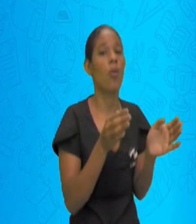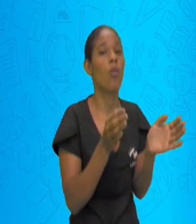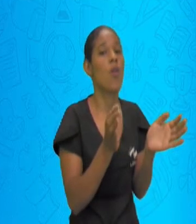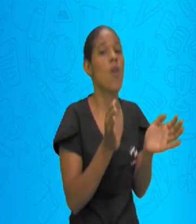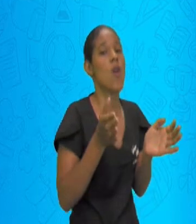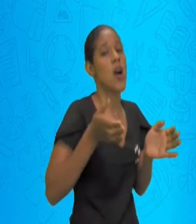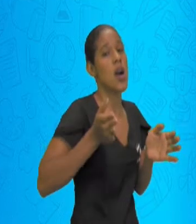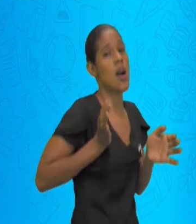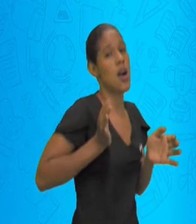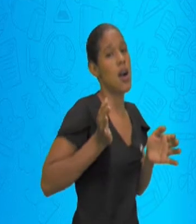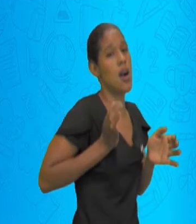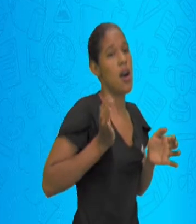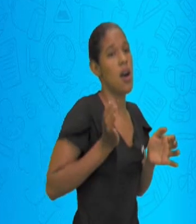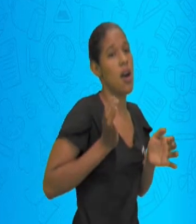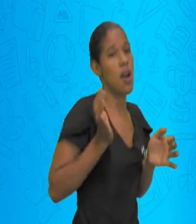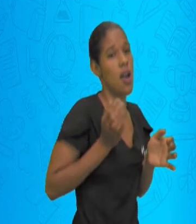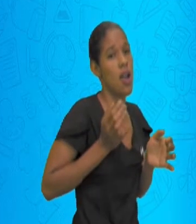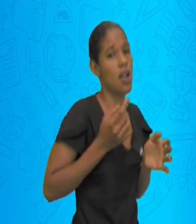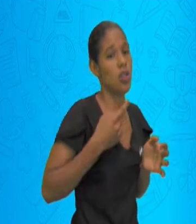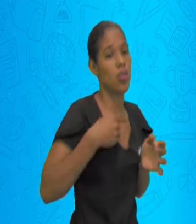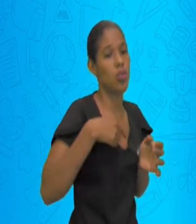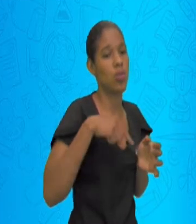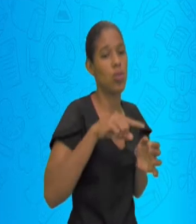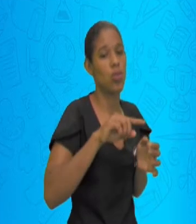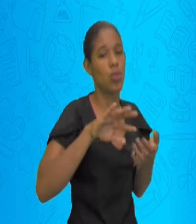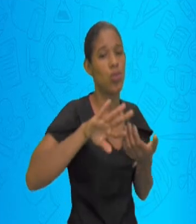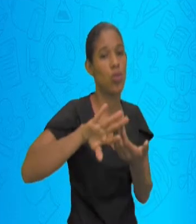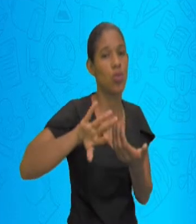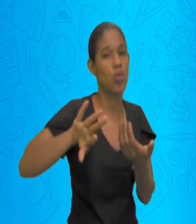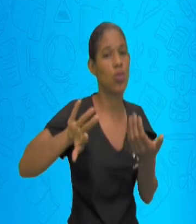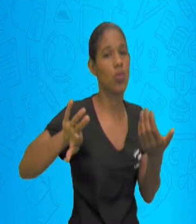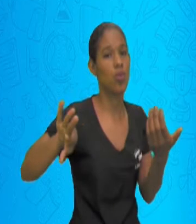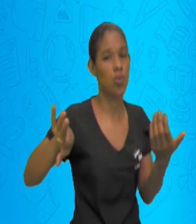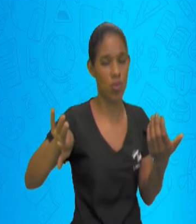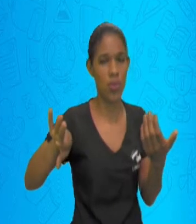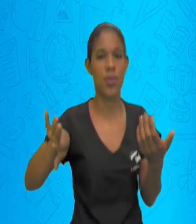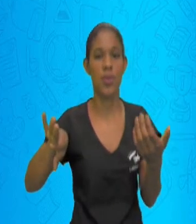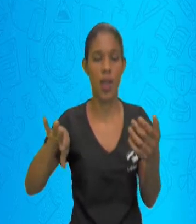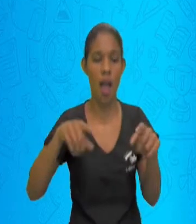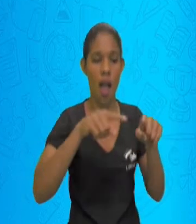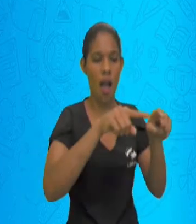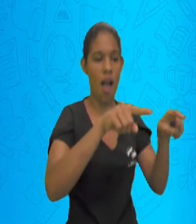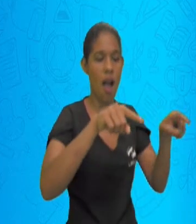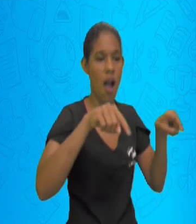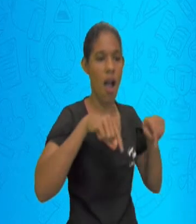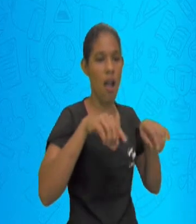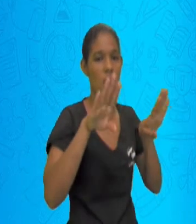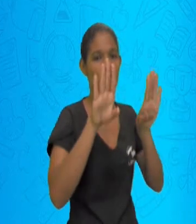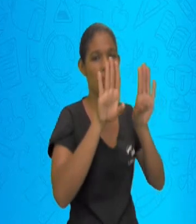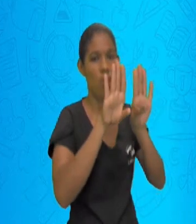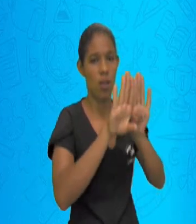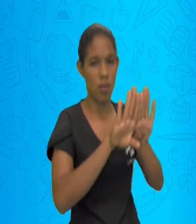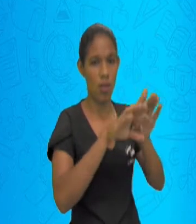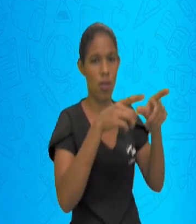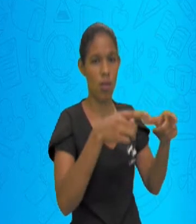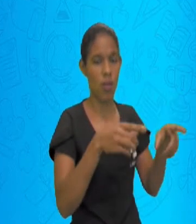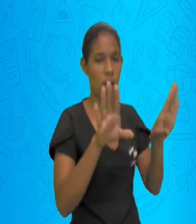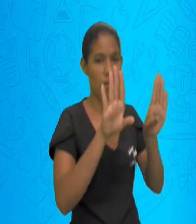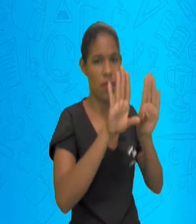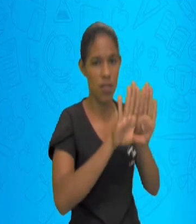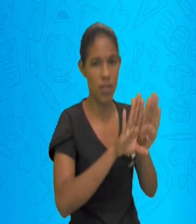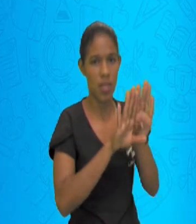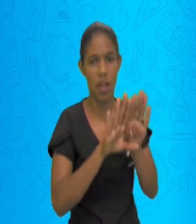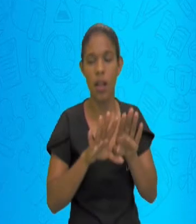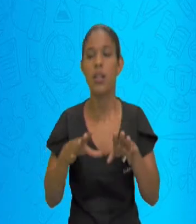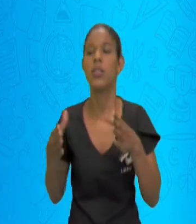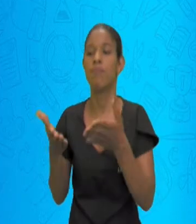de baile, os bailes de carnaval nos teatros, nas casas de festas, nos grandes casarões, para fazer, né,